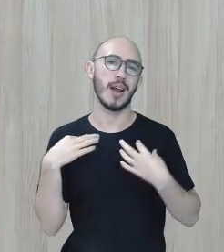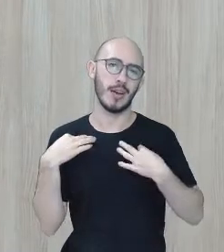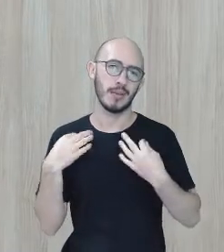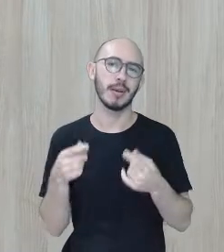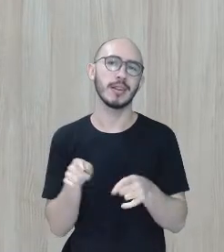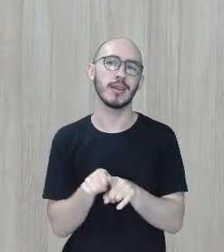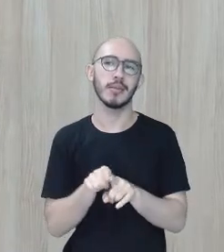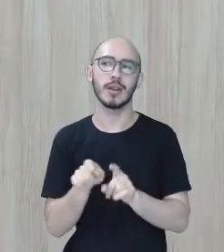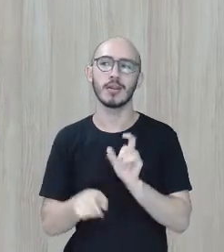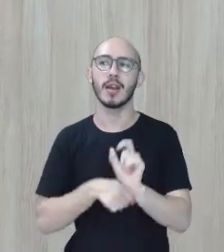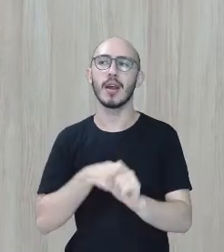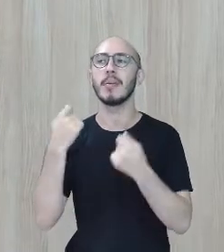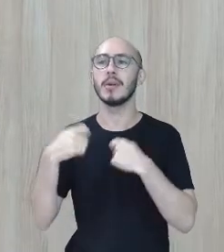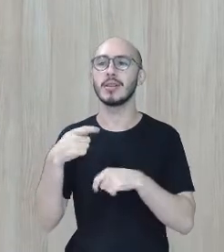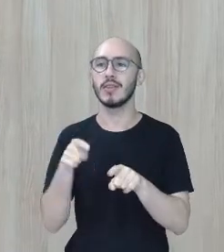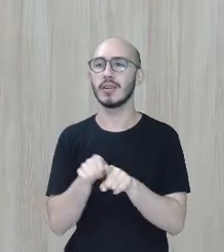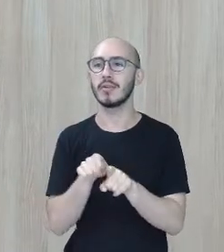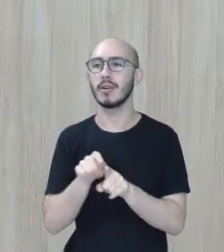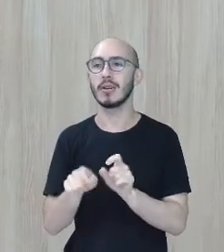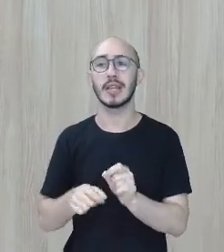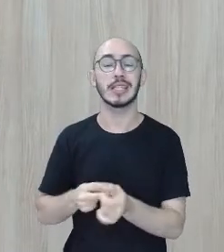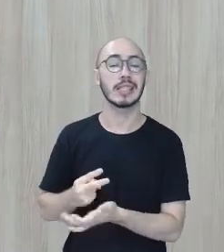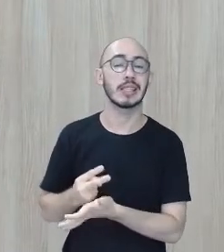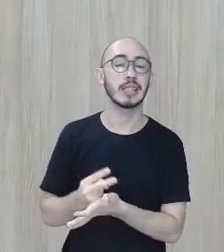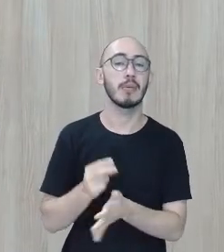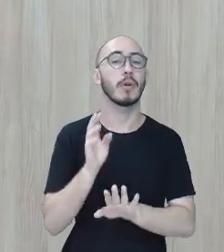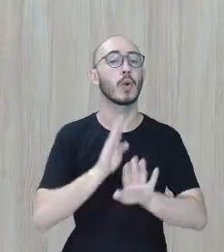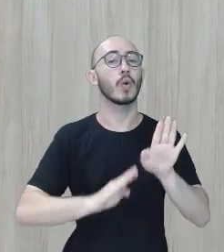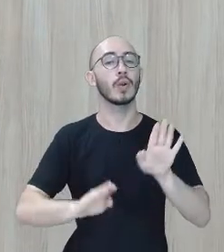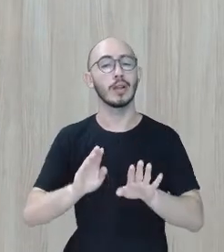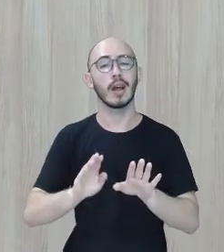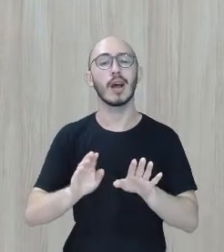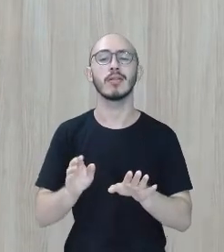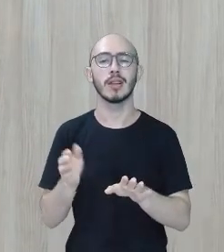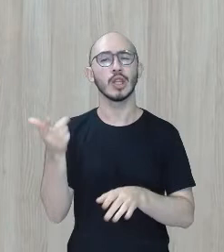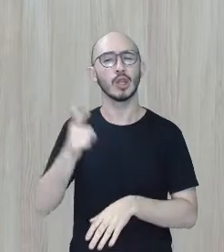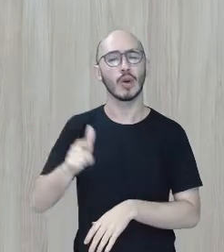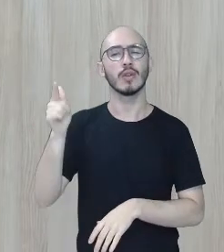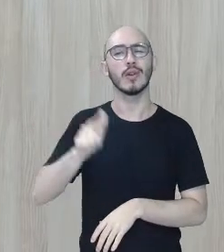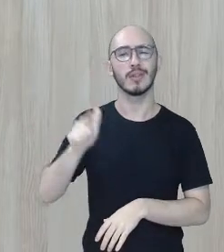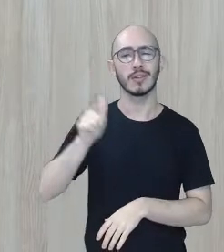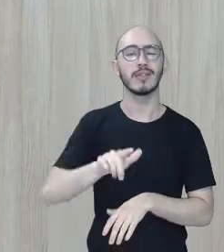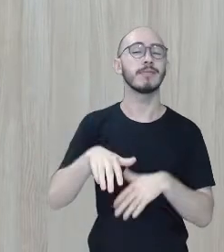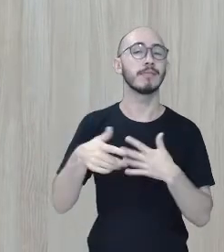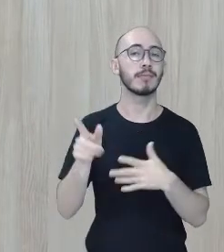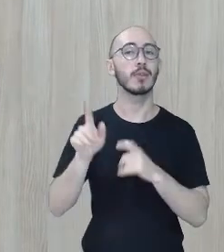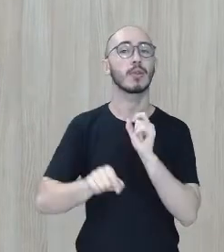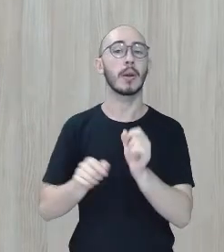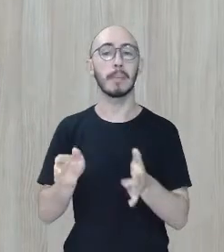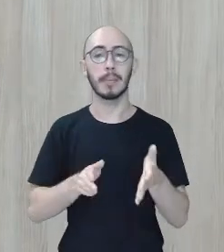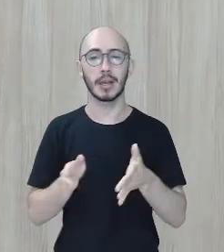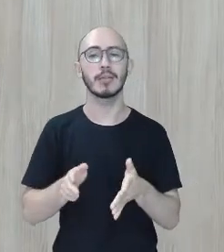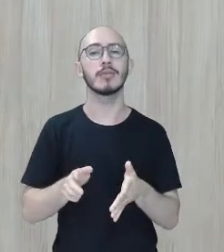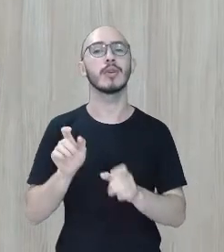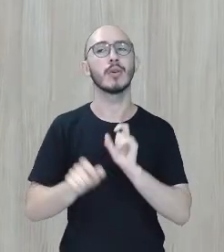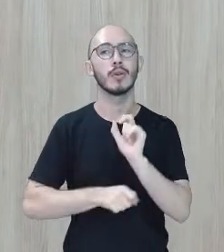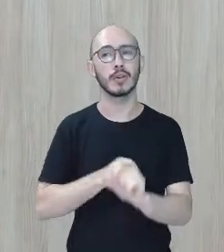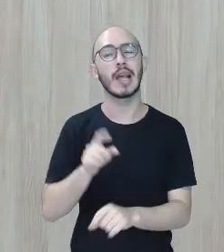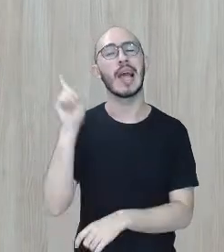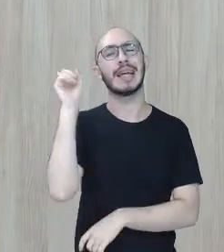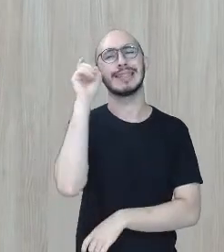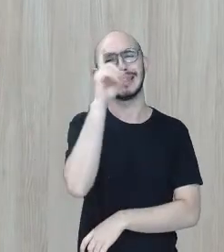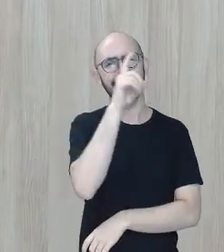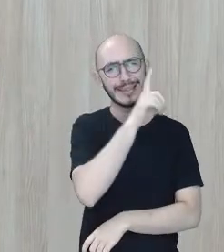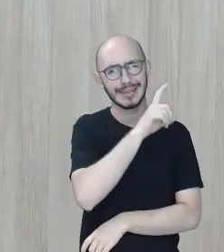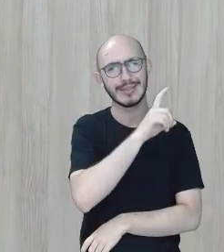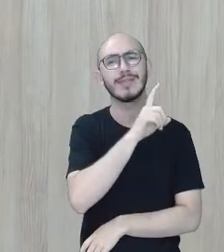também tinha que estar repondo aquela brasa se a roupa fosse em grande quantidade. Então, era uma época também que era muito difícil,